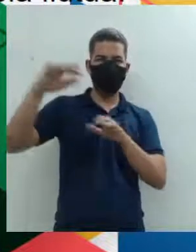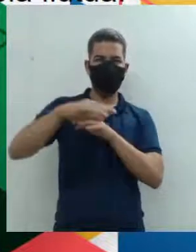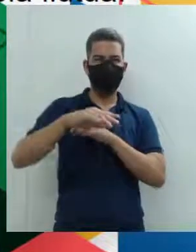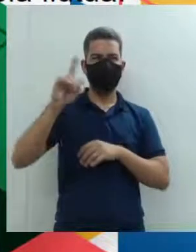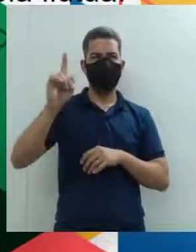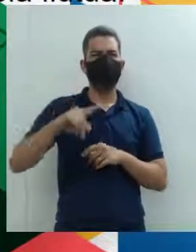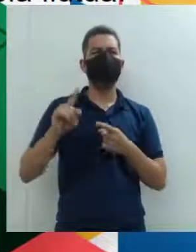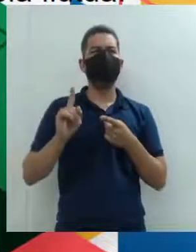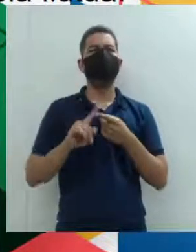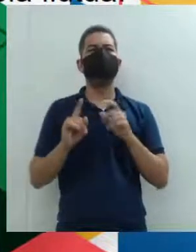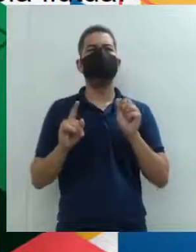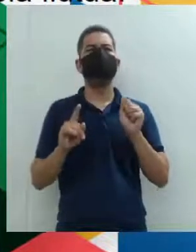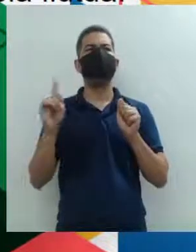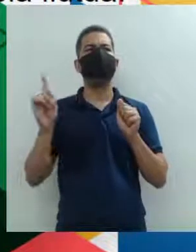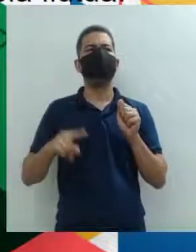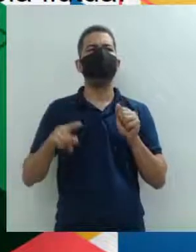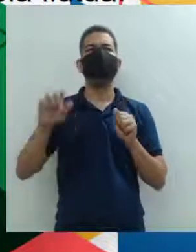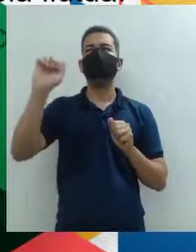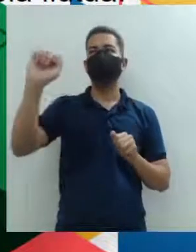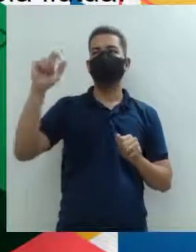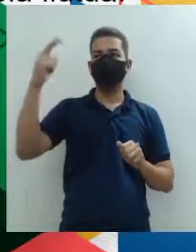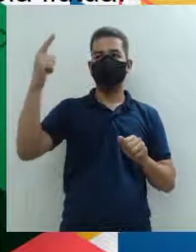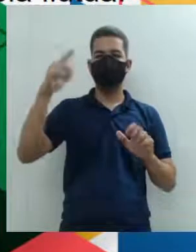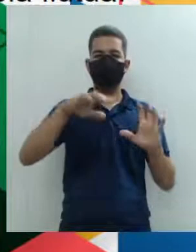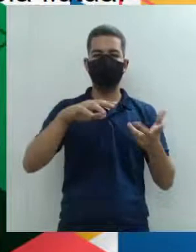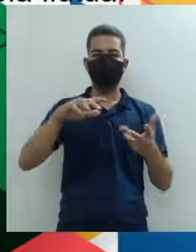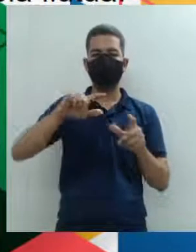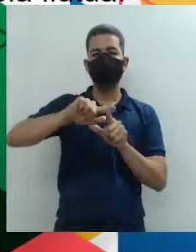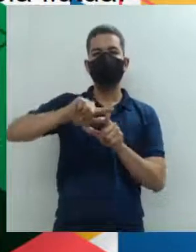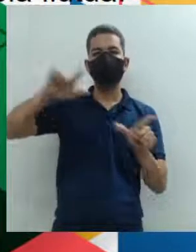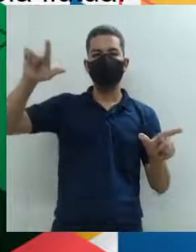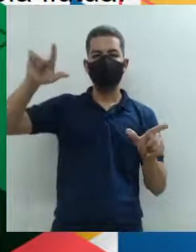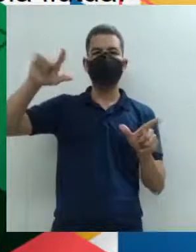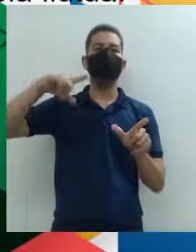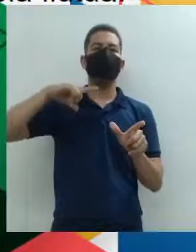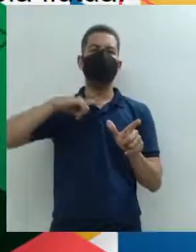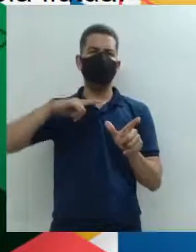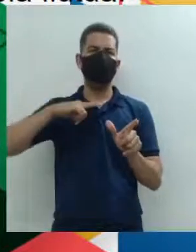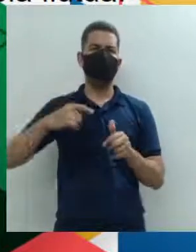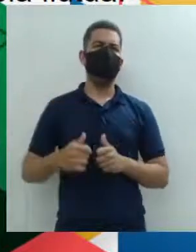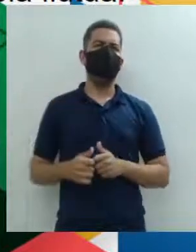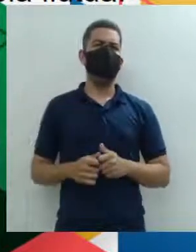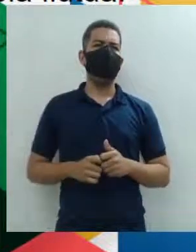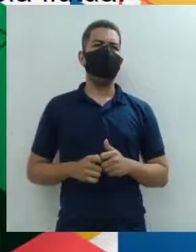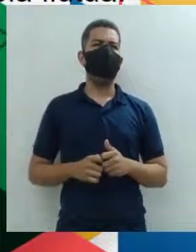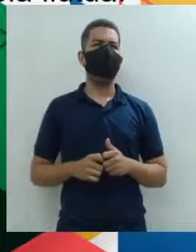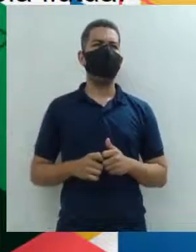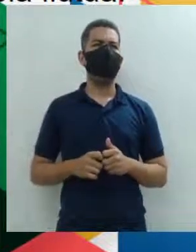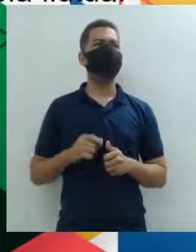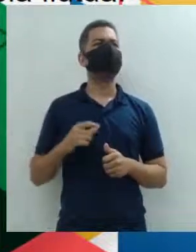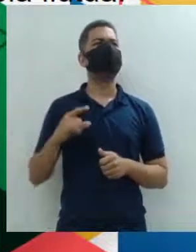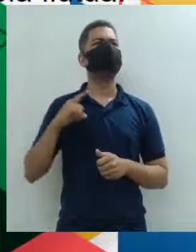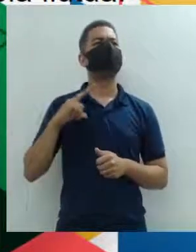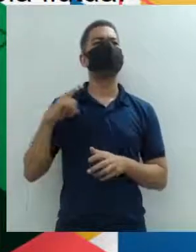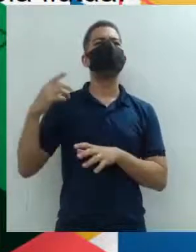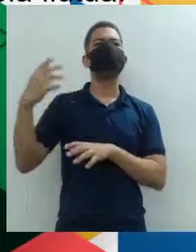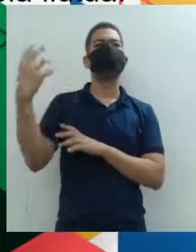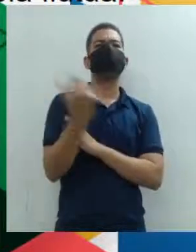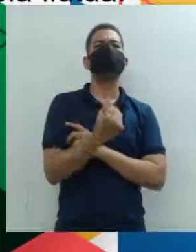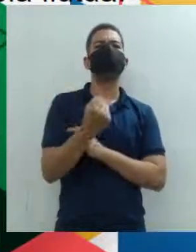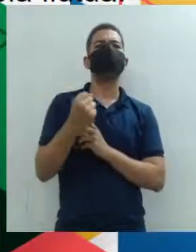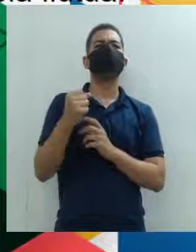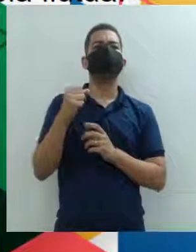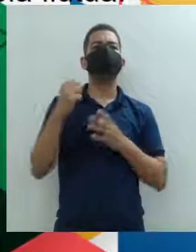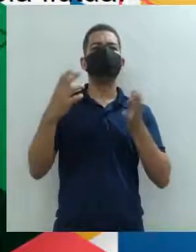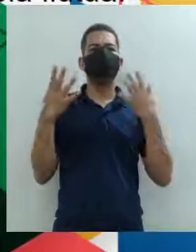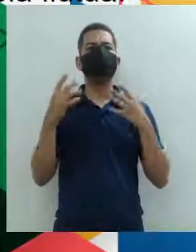eu já falei, o Sol está muito distante da Terra. Entre a Terra e o Sol existe o vácuo. Então, a maneira de transmissão de calor é por